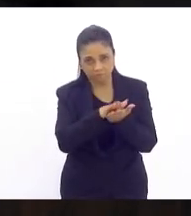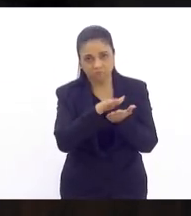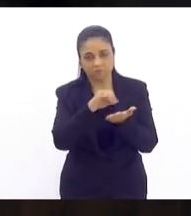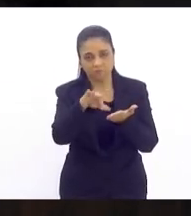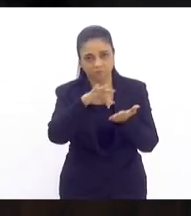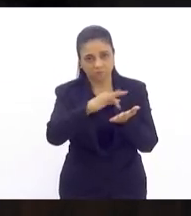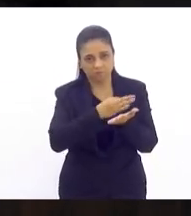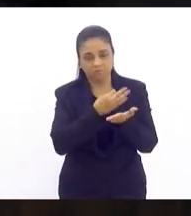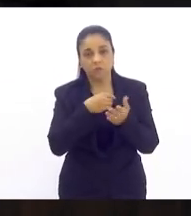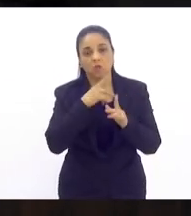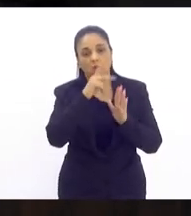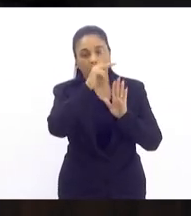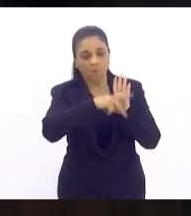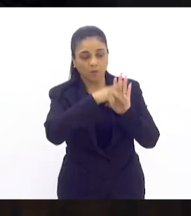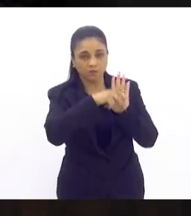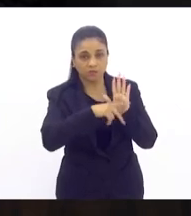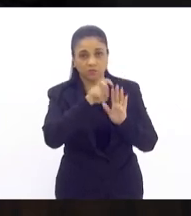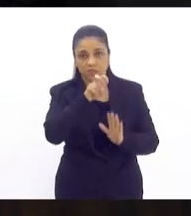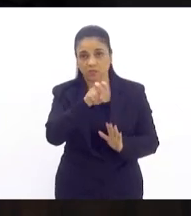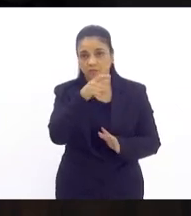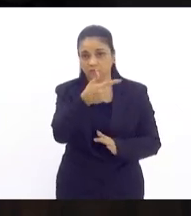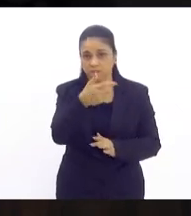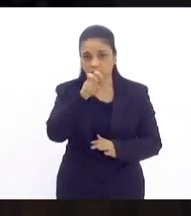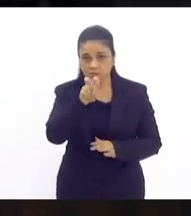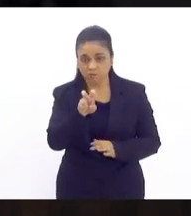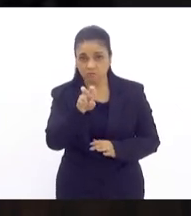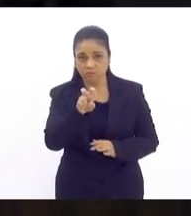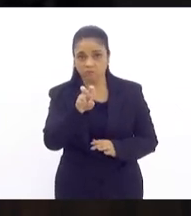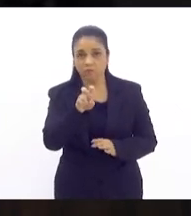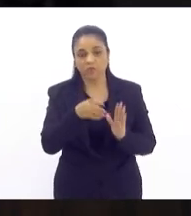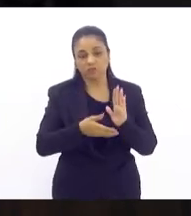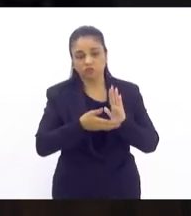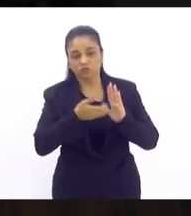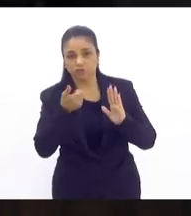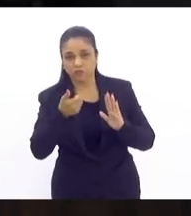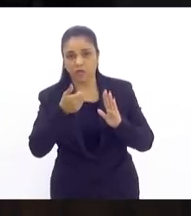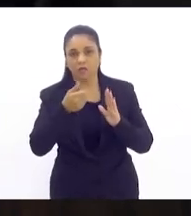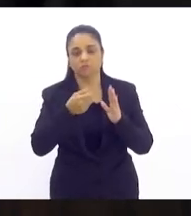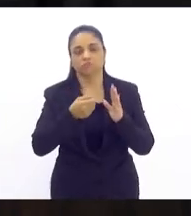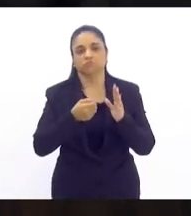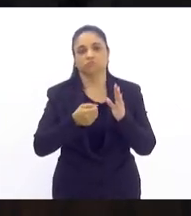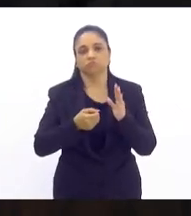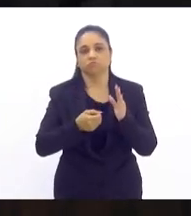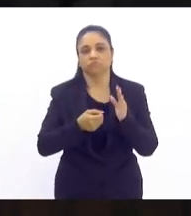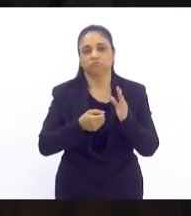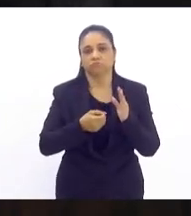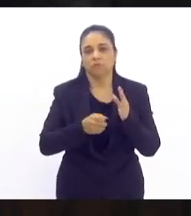próximo projeto 525 retirado a pedido do autor